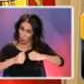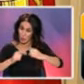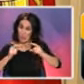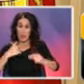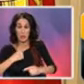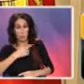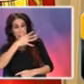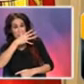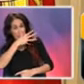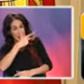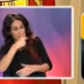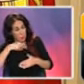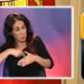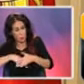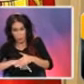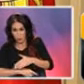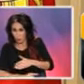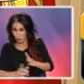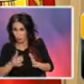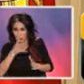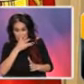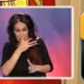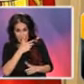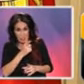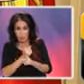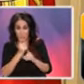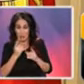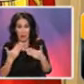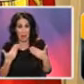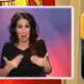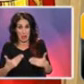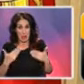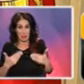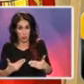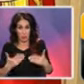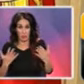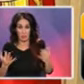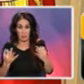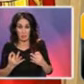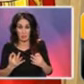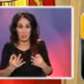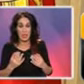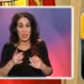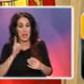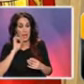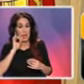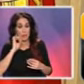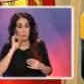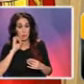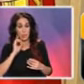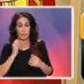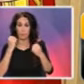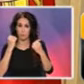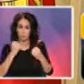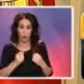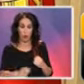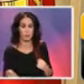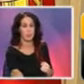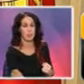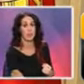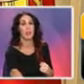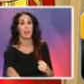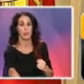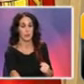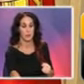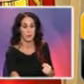Lamento profundamente que, num tempo em que importa consolidar a trajetória